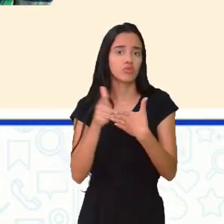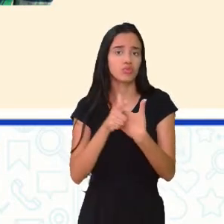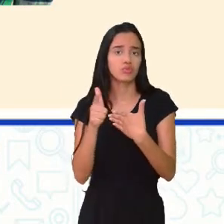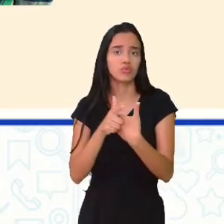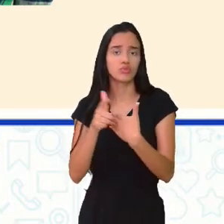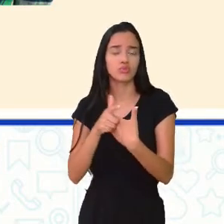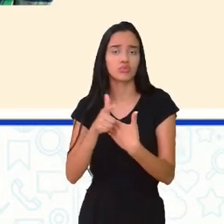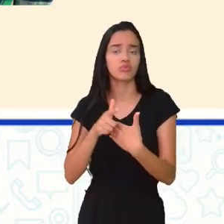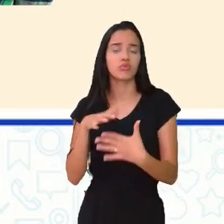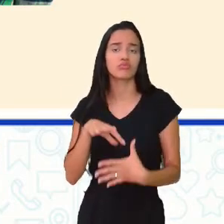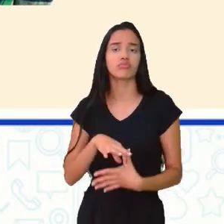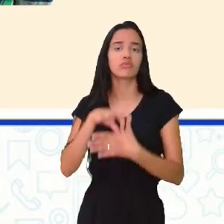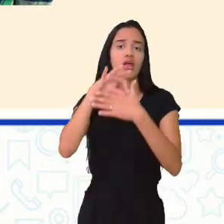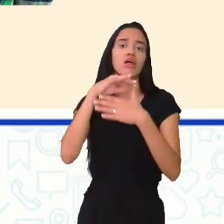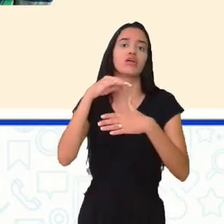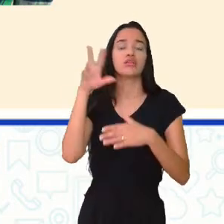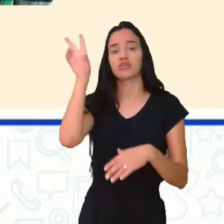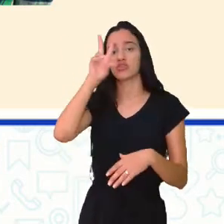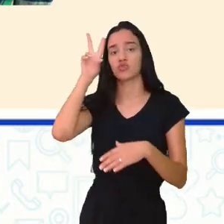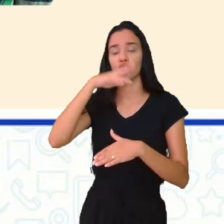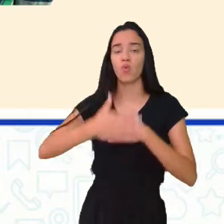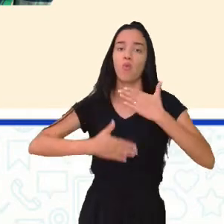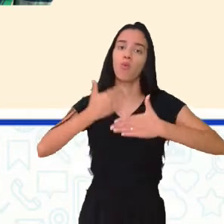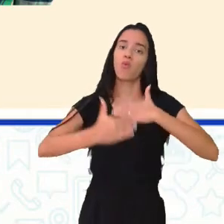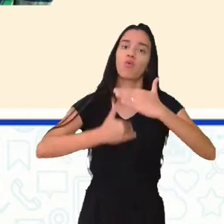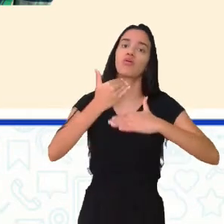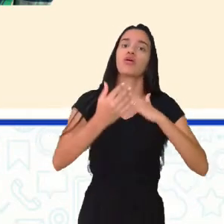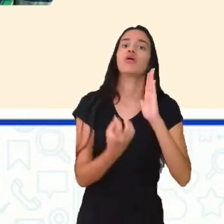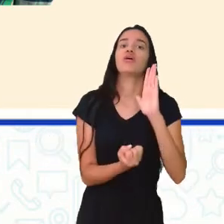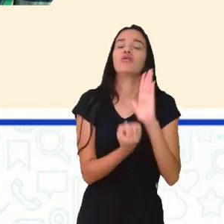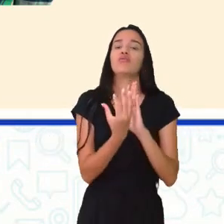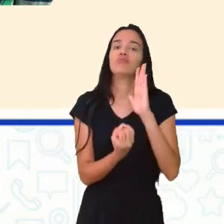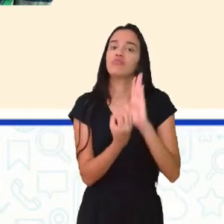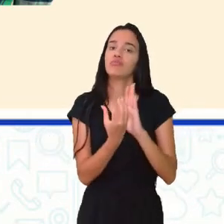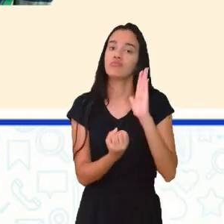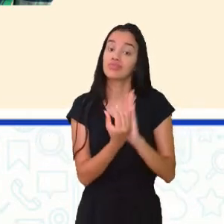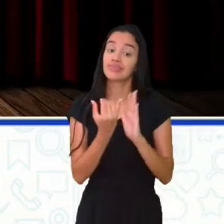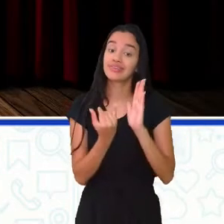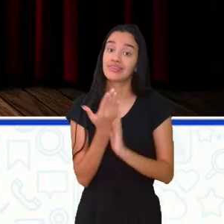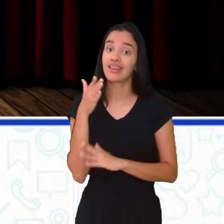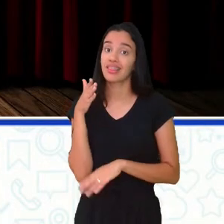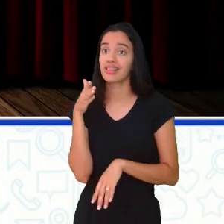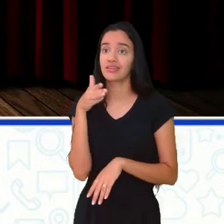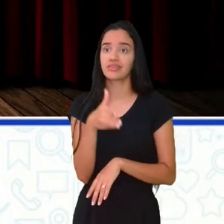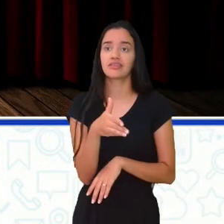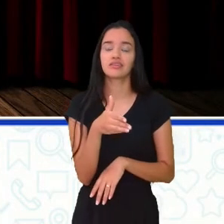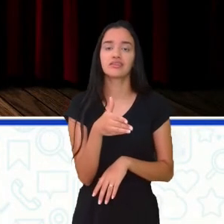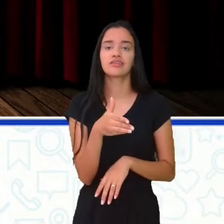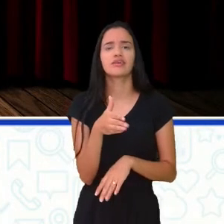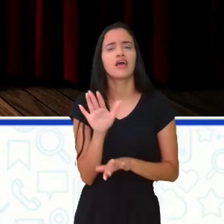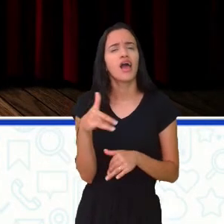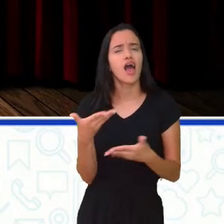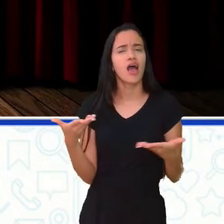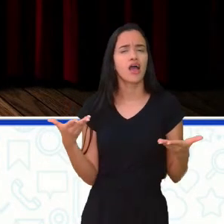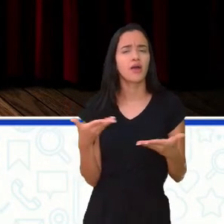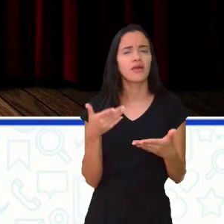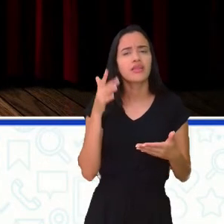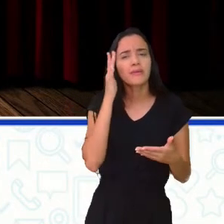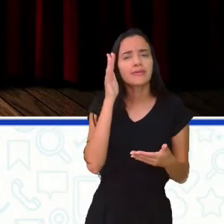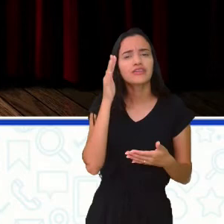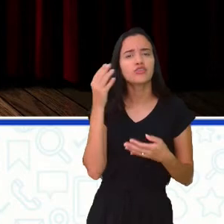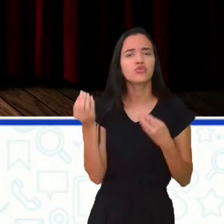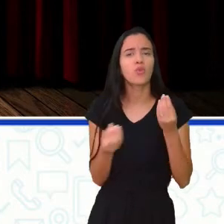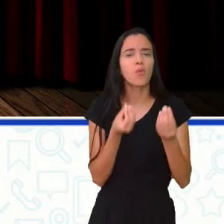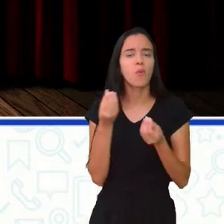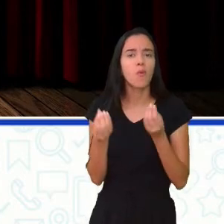na construção da história. A fala é reproduzida pelo discurso direto. Imagine como ficaria